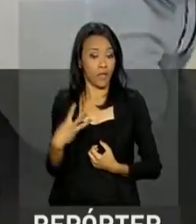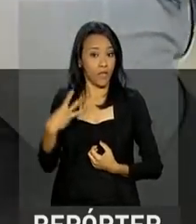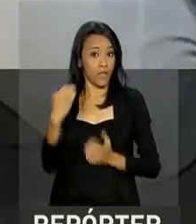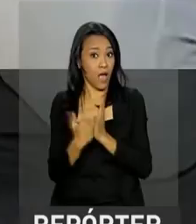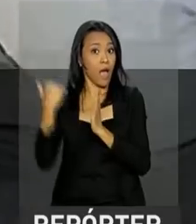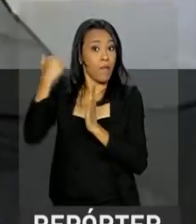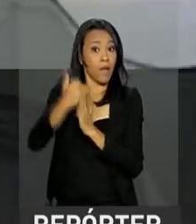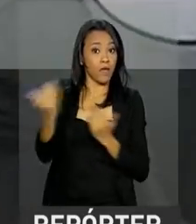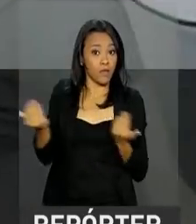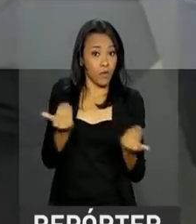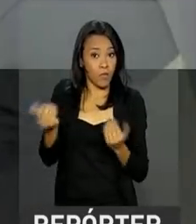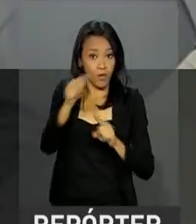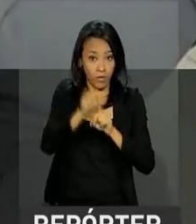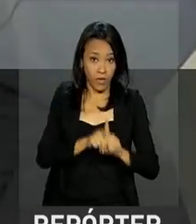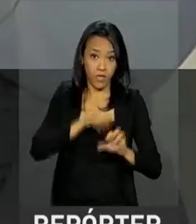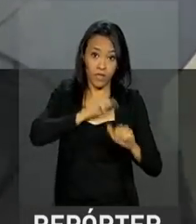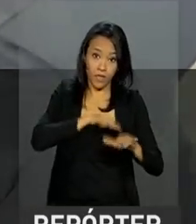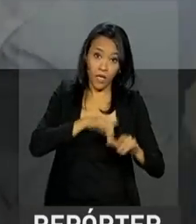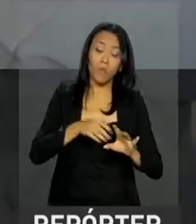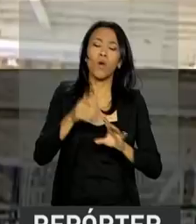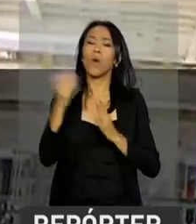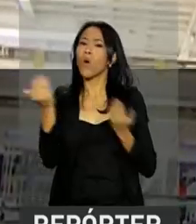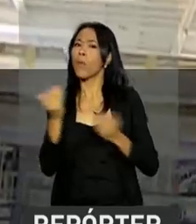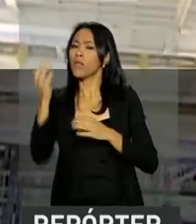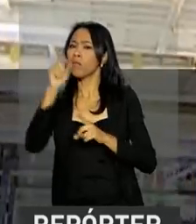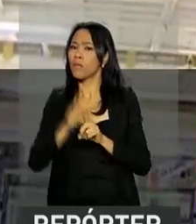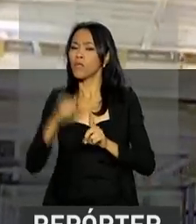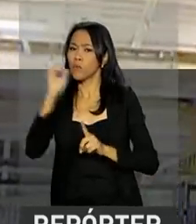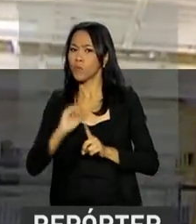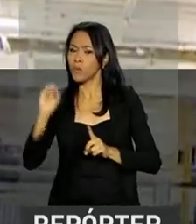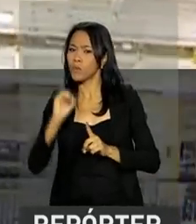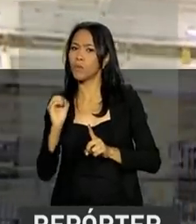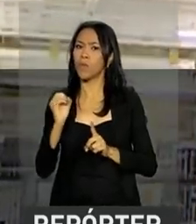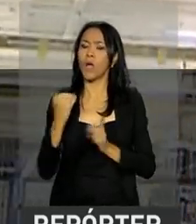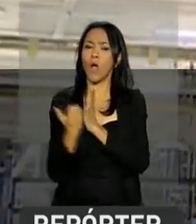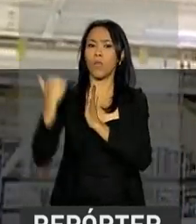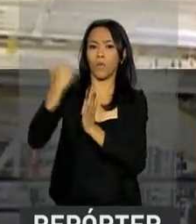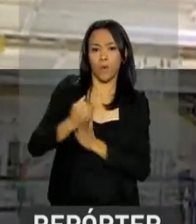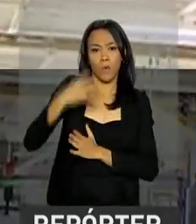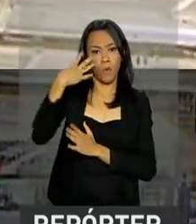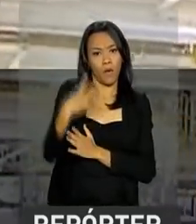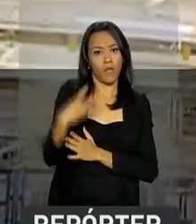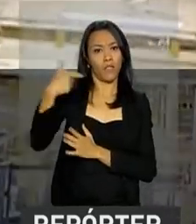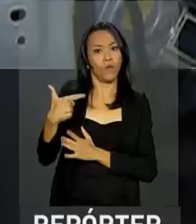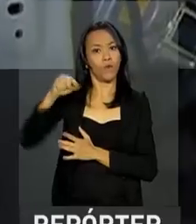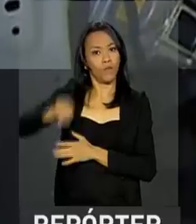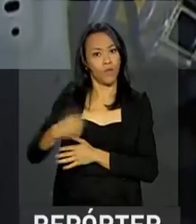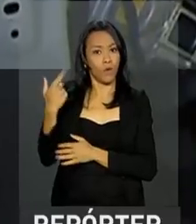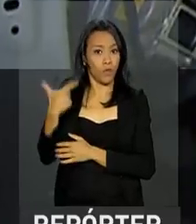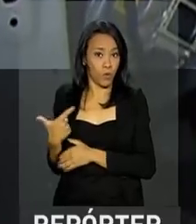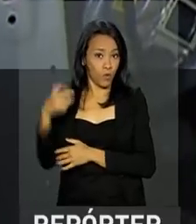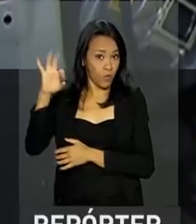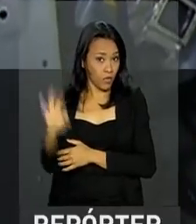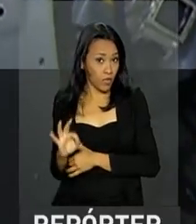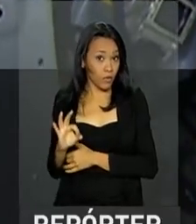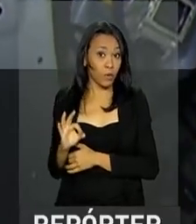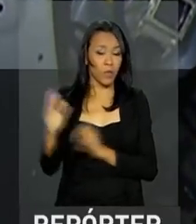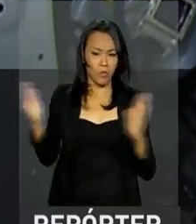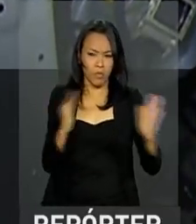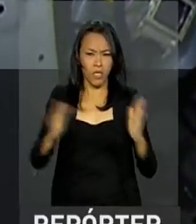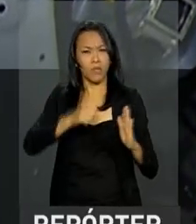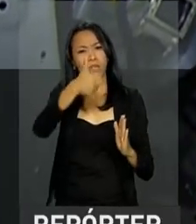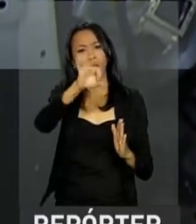a comparação com outubro do ano passado a produção cresceu 42,2 por cento nos primeiros dez meses